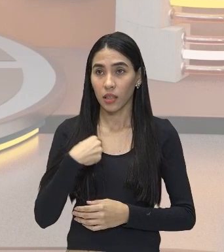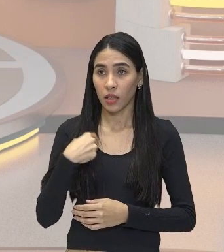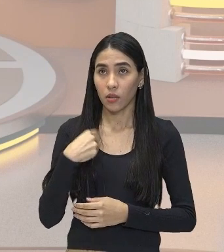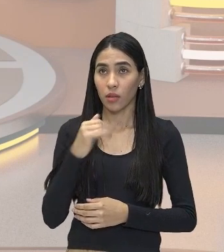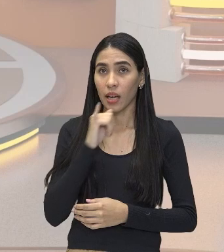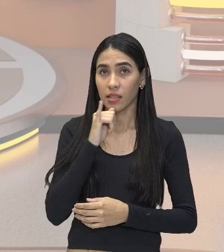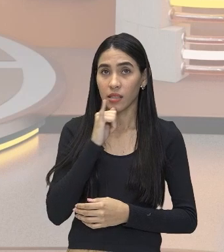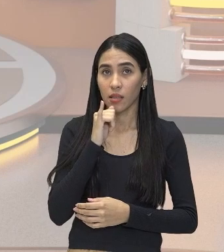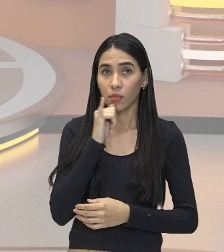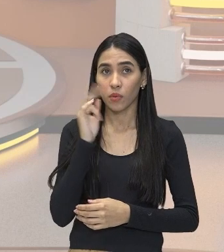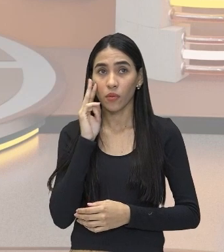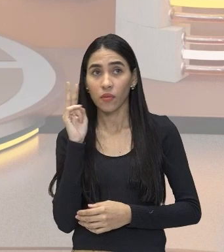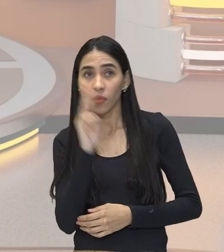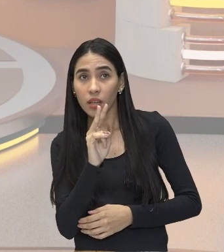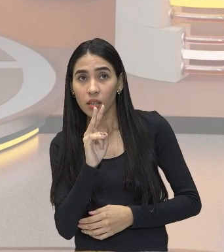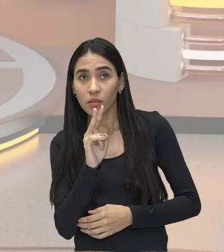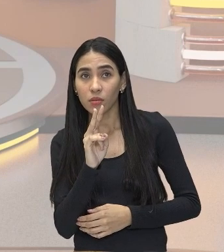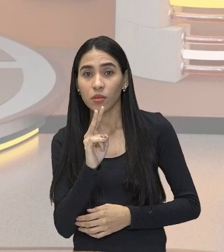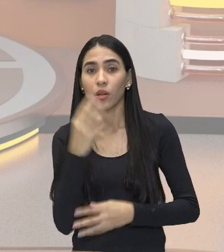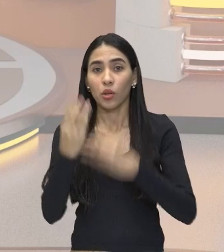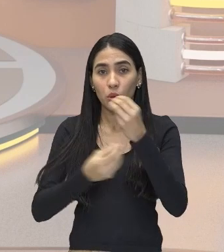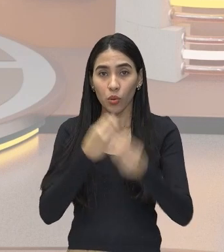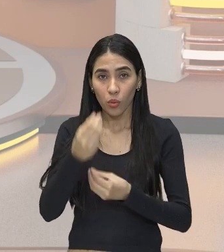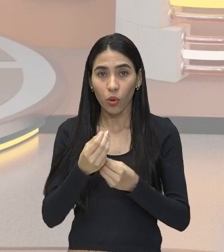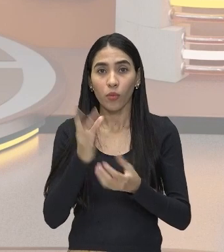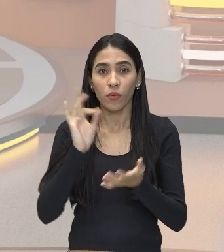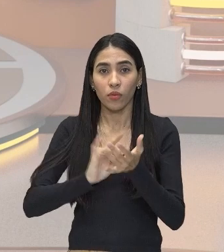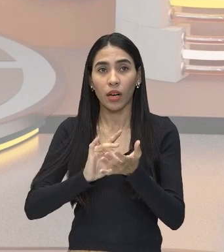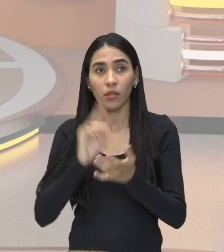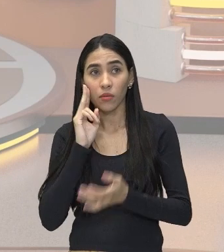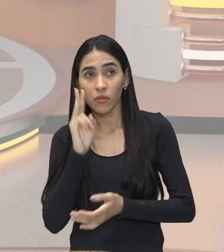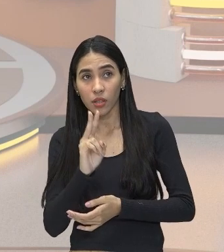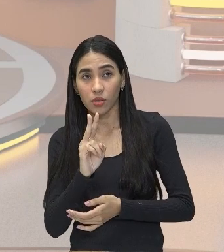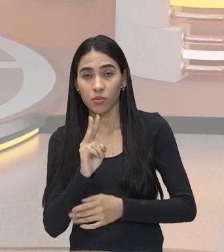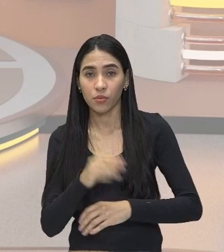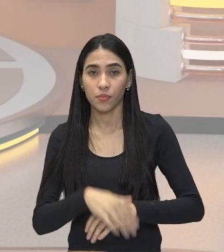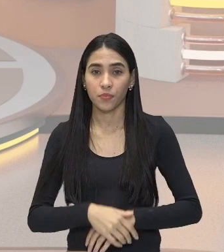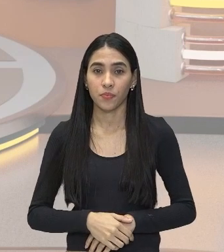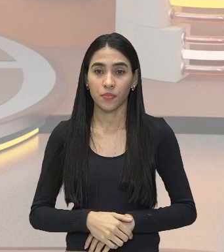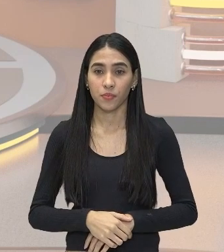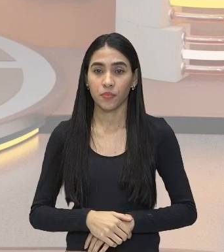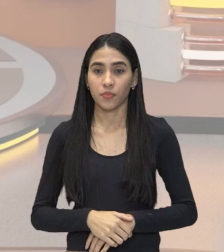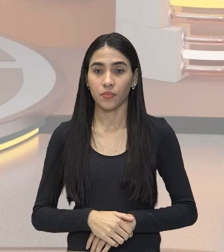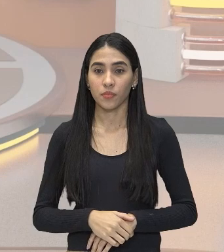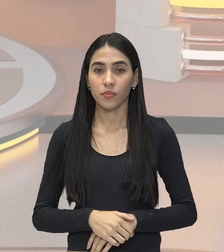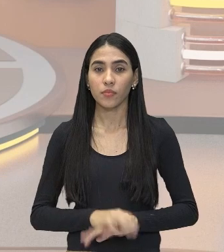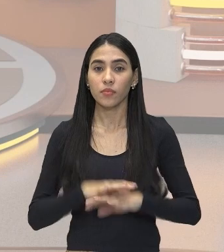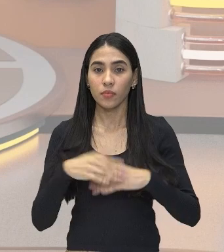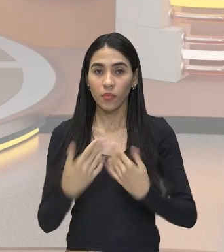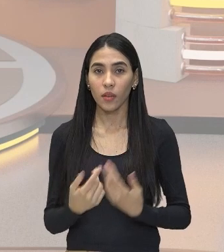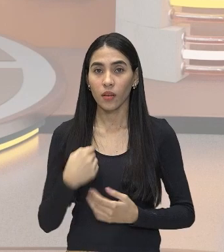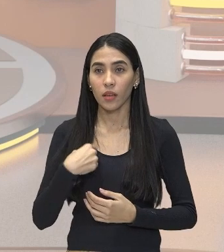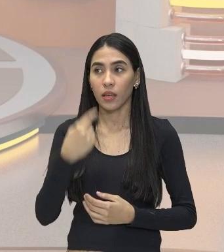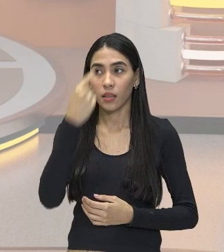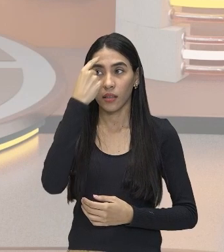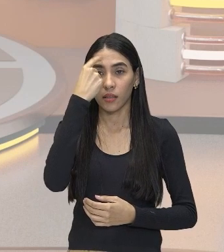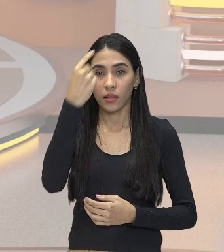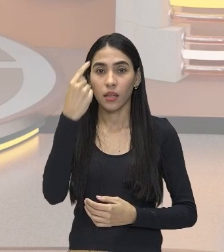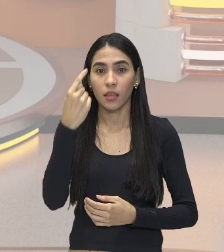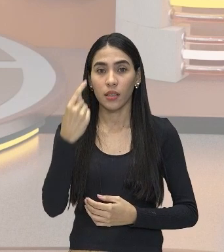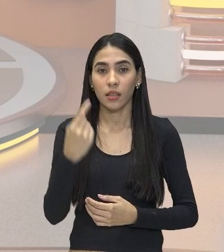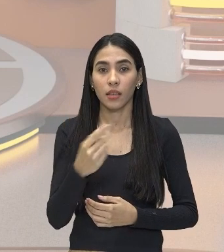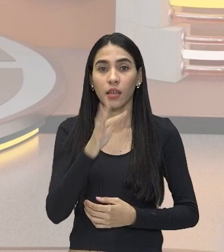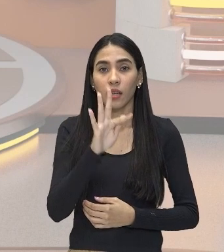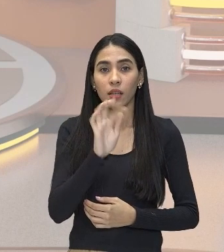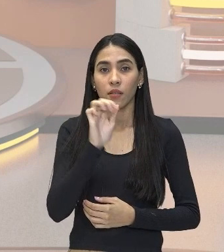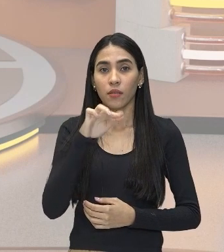está aparecendo, como está aparecendo para mim. Então, é essa a ideia, né, da fenomenologia